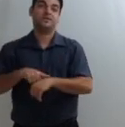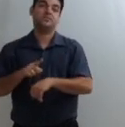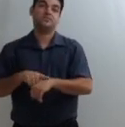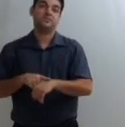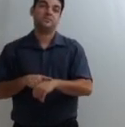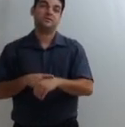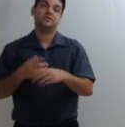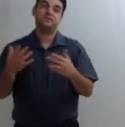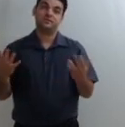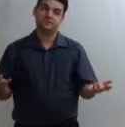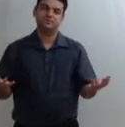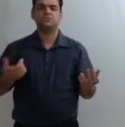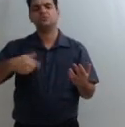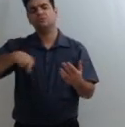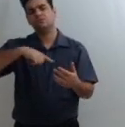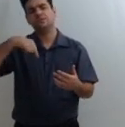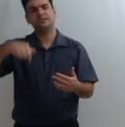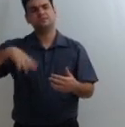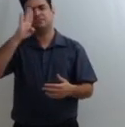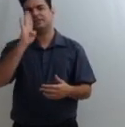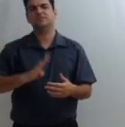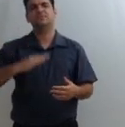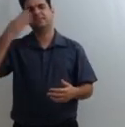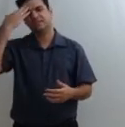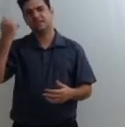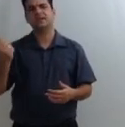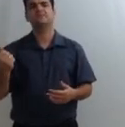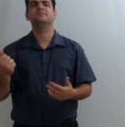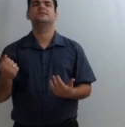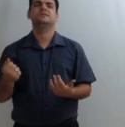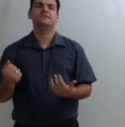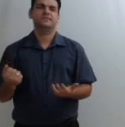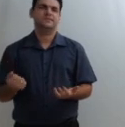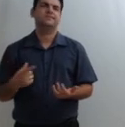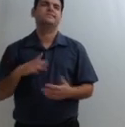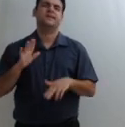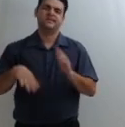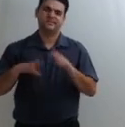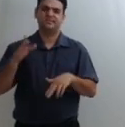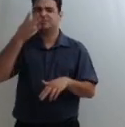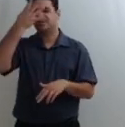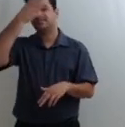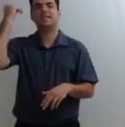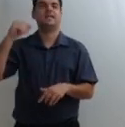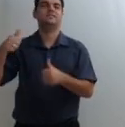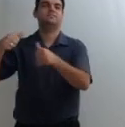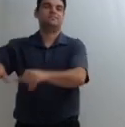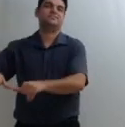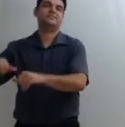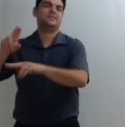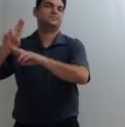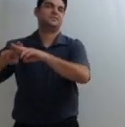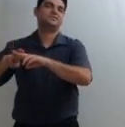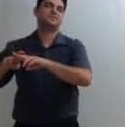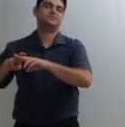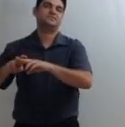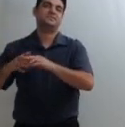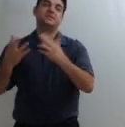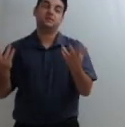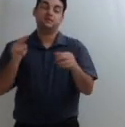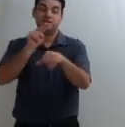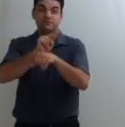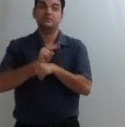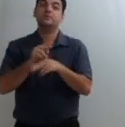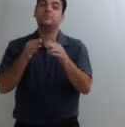casos clássicos de excesso de prazo. Então, com essas razões, Excelência, é que pugna a defesa pela concessão da